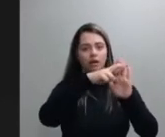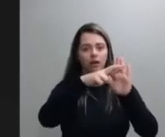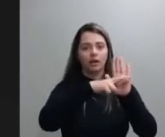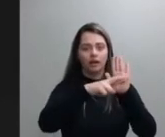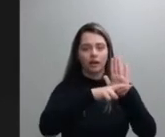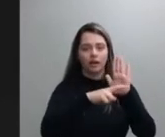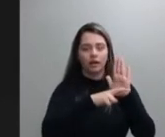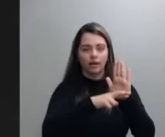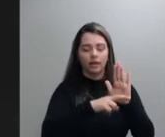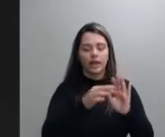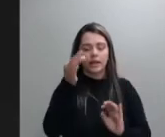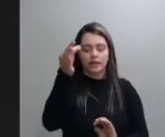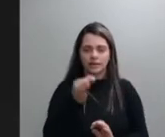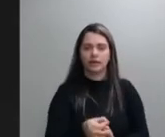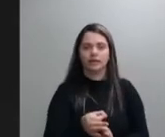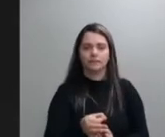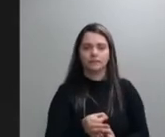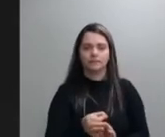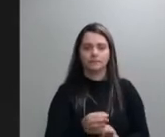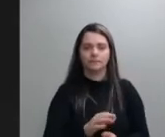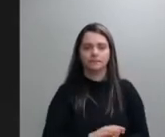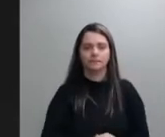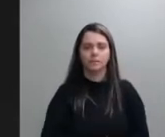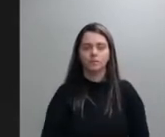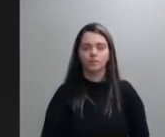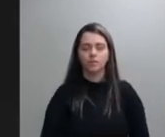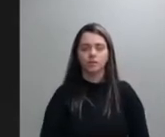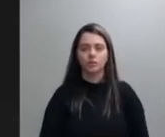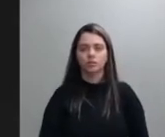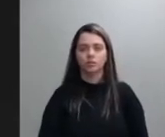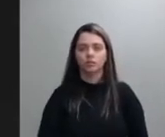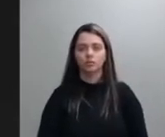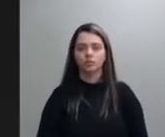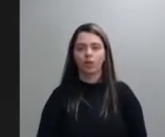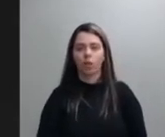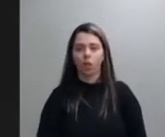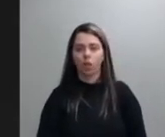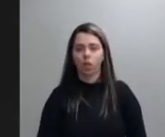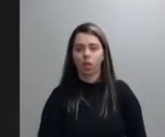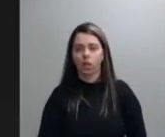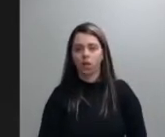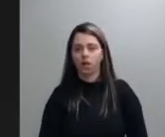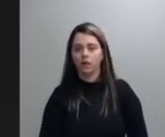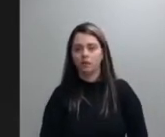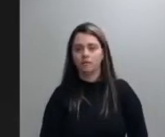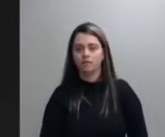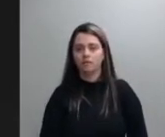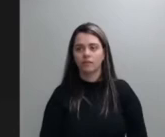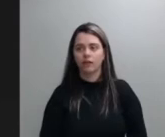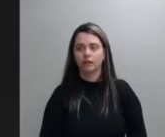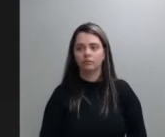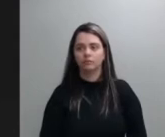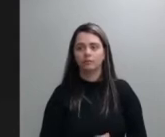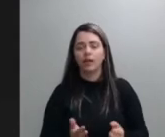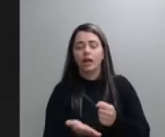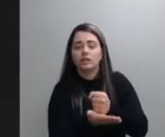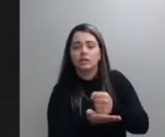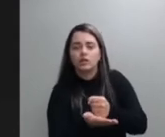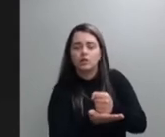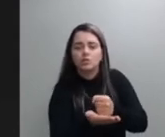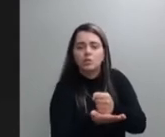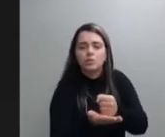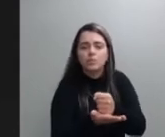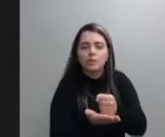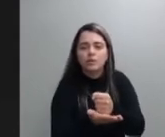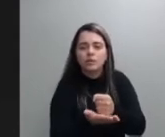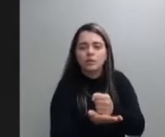e consequentemente do item correspondente para edital 32 e B restabelecer os parâmetros adotados em 26 de